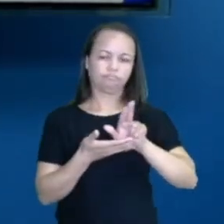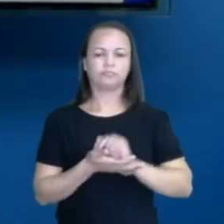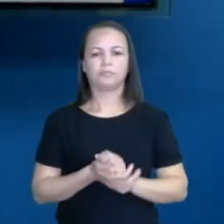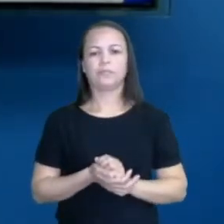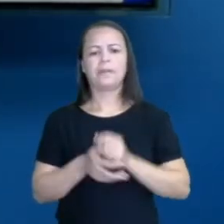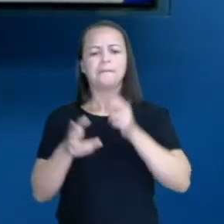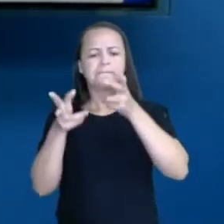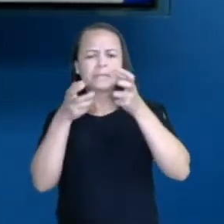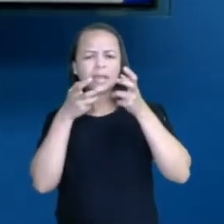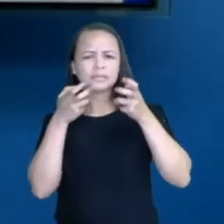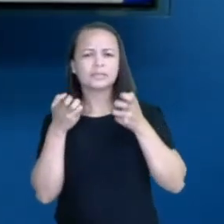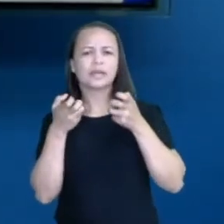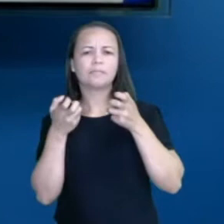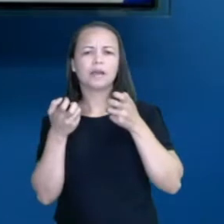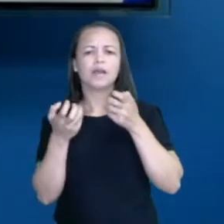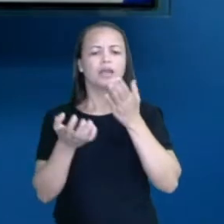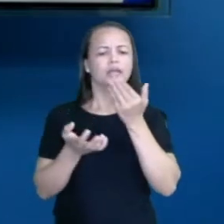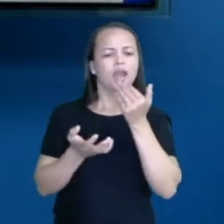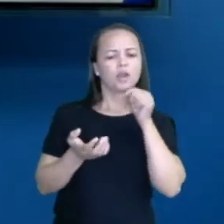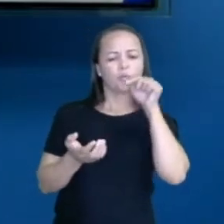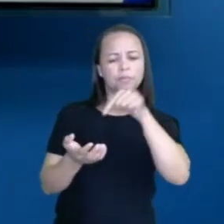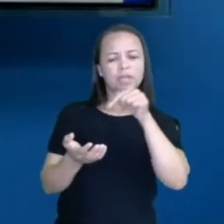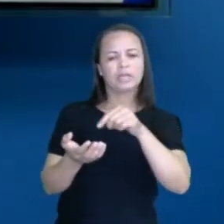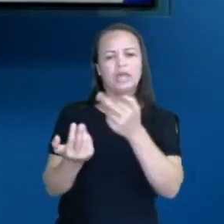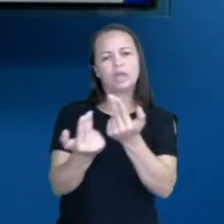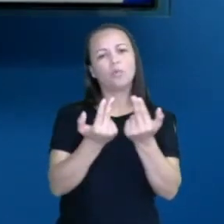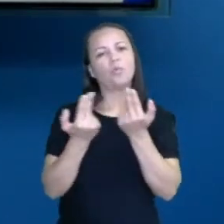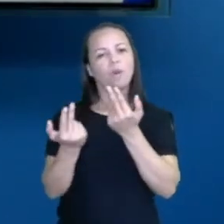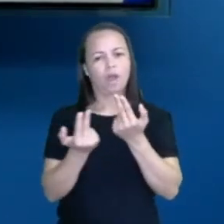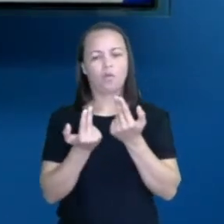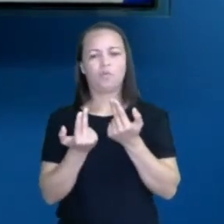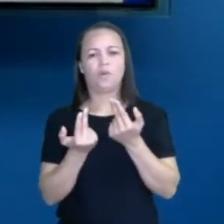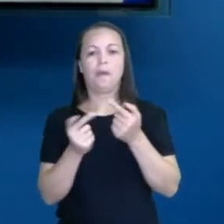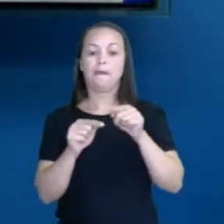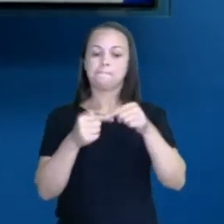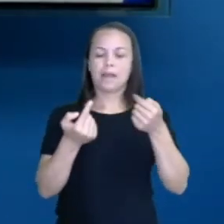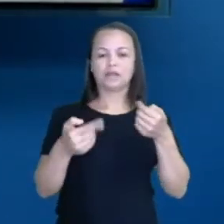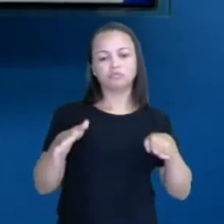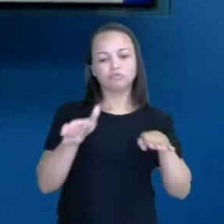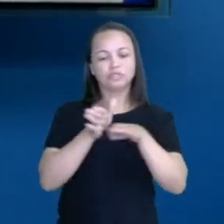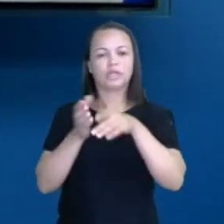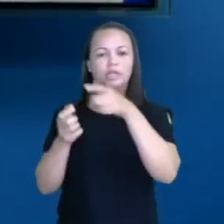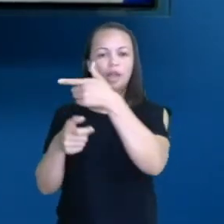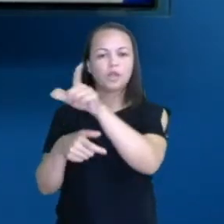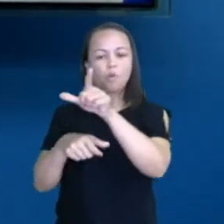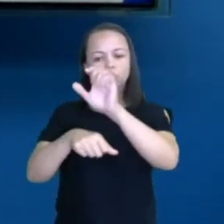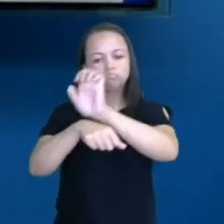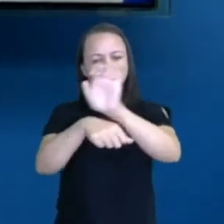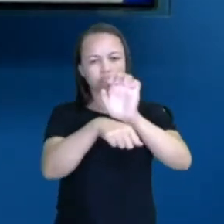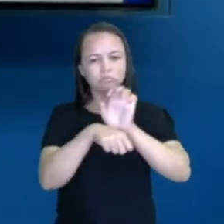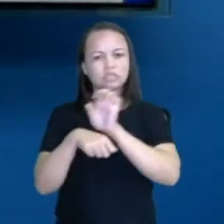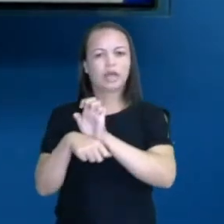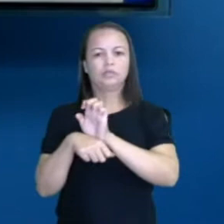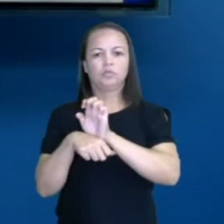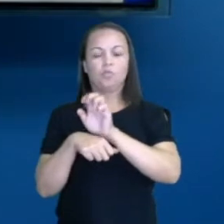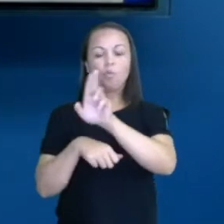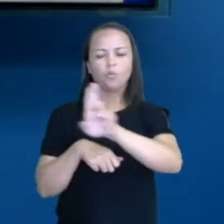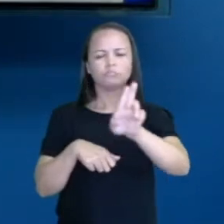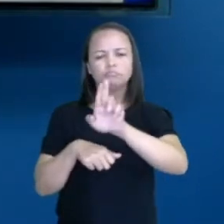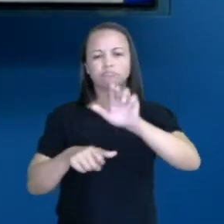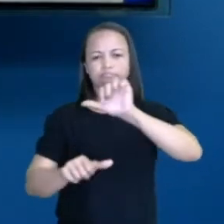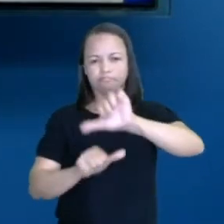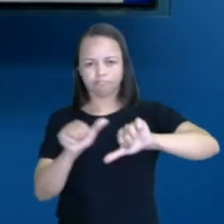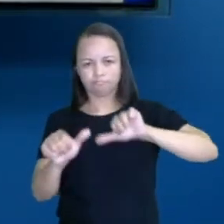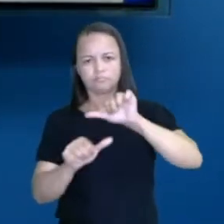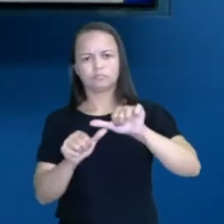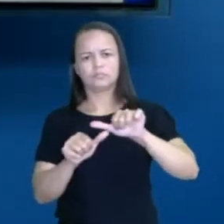que quando chega em outro estado brasileiro, em outra cidade, o nome é modificado. E por que que isso é